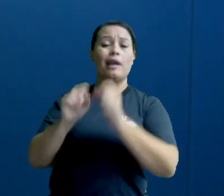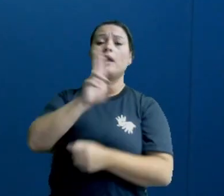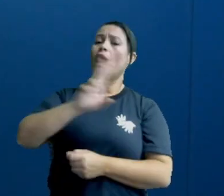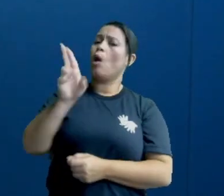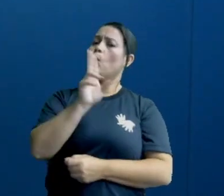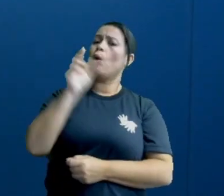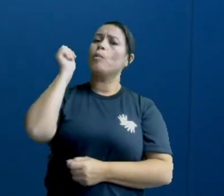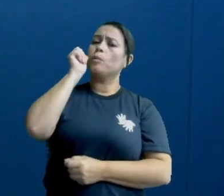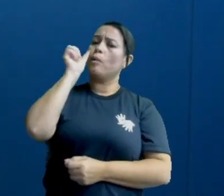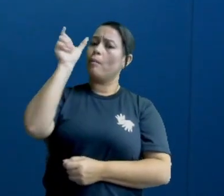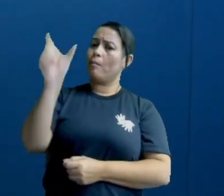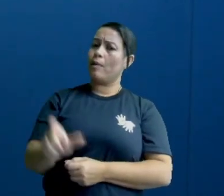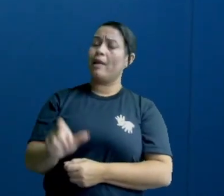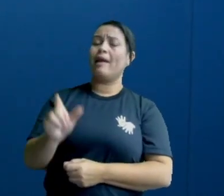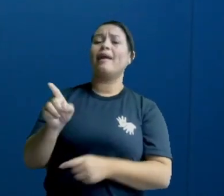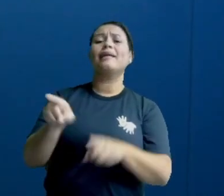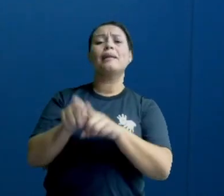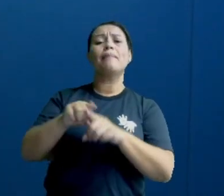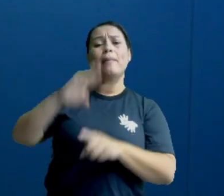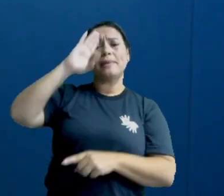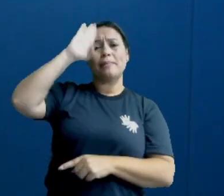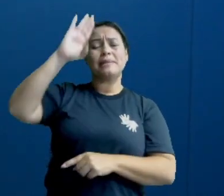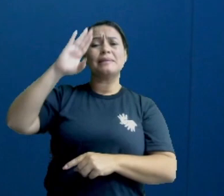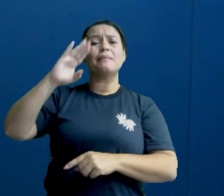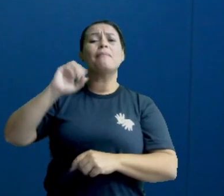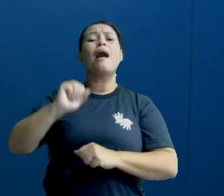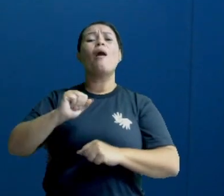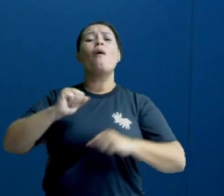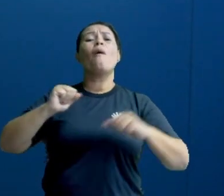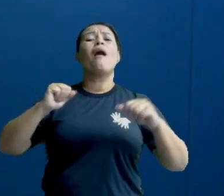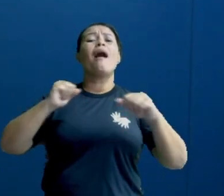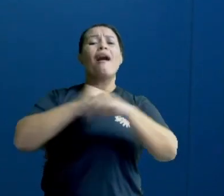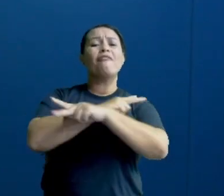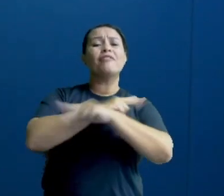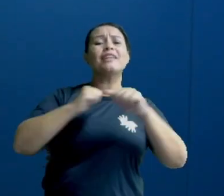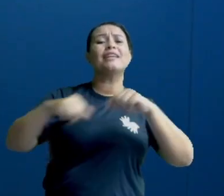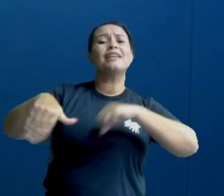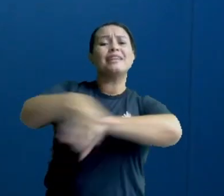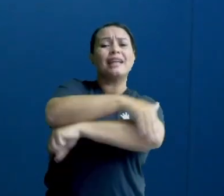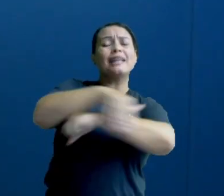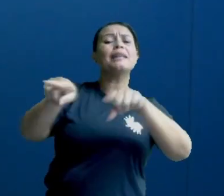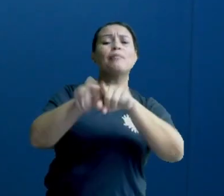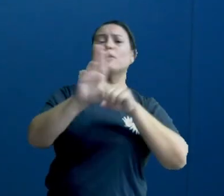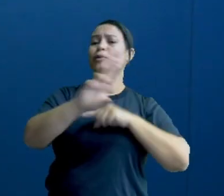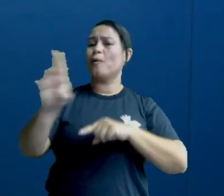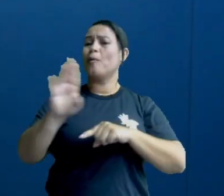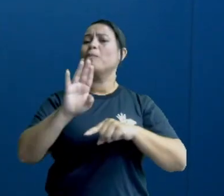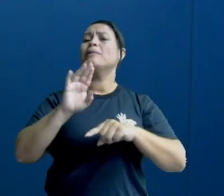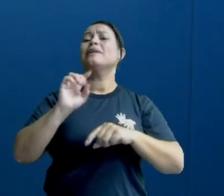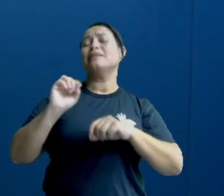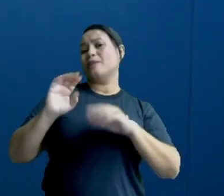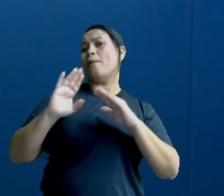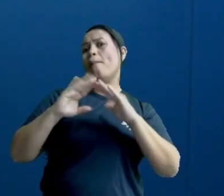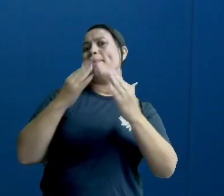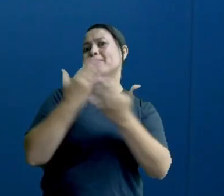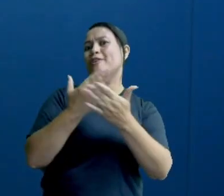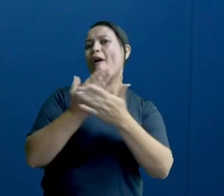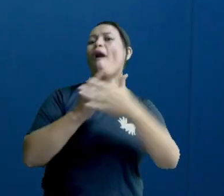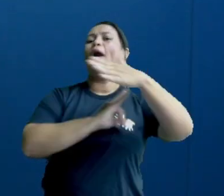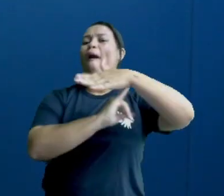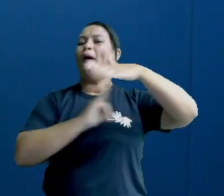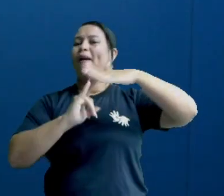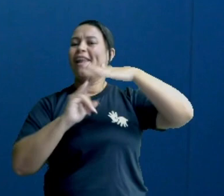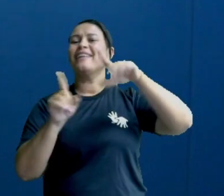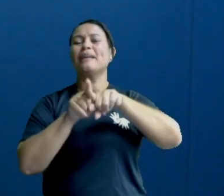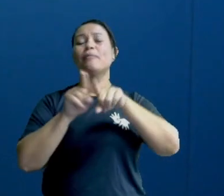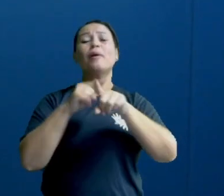de uma principal avenida aqui da nossa cidade e nome de escola também, né? Então vamos ver por que ela